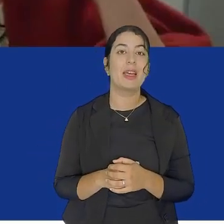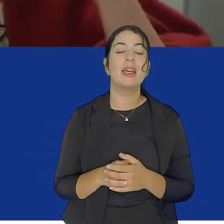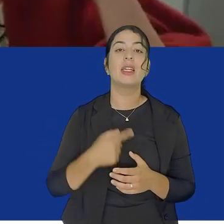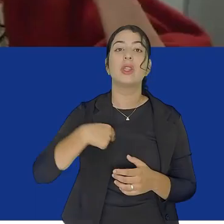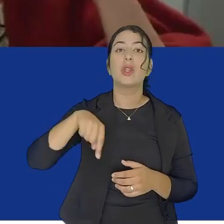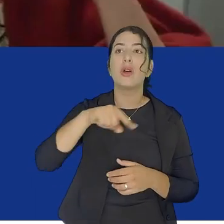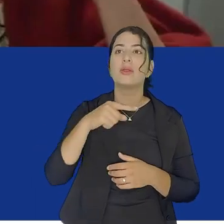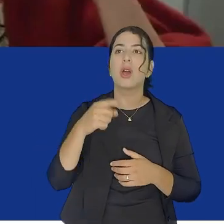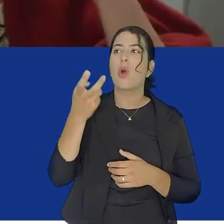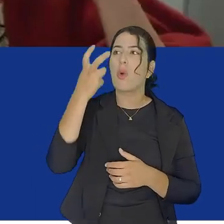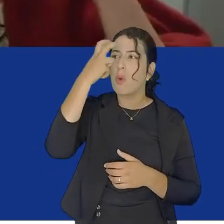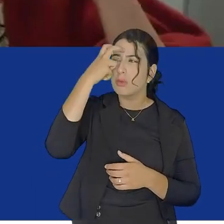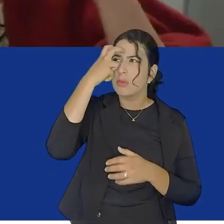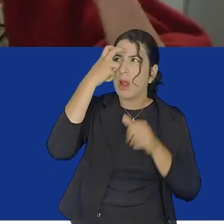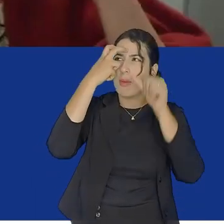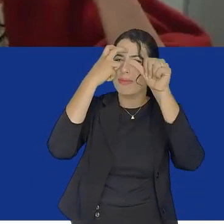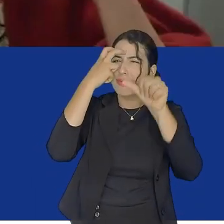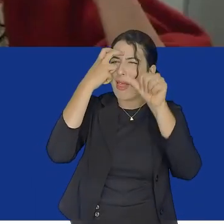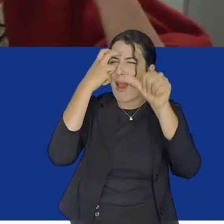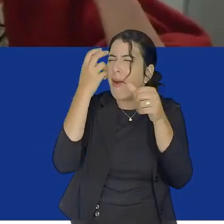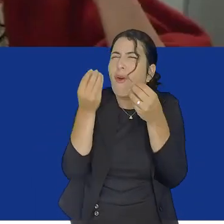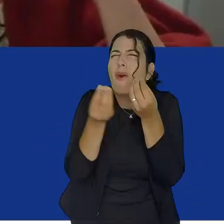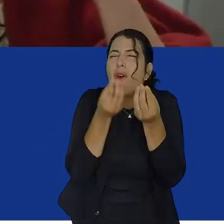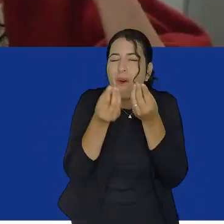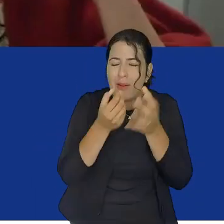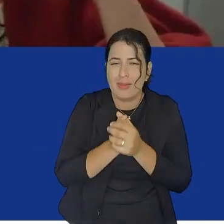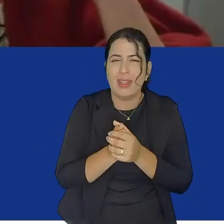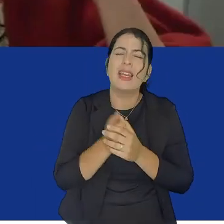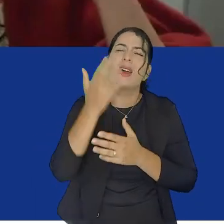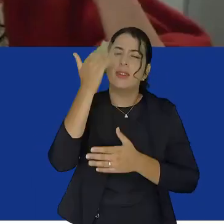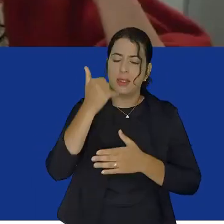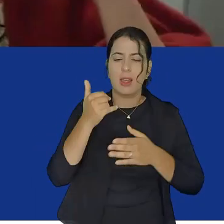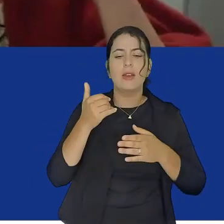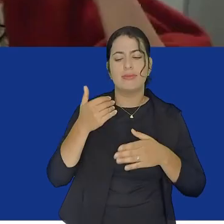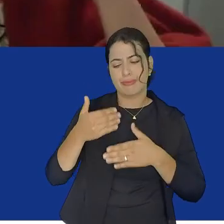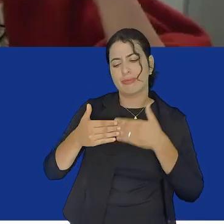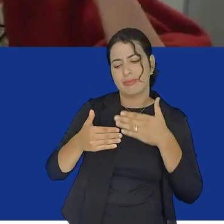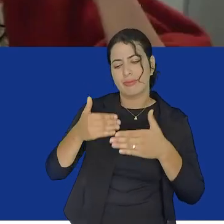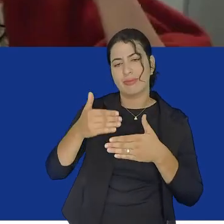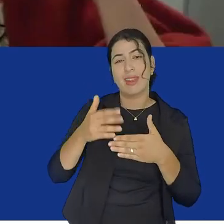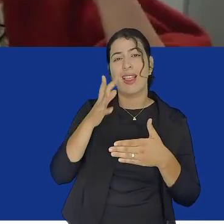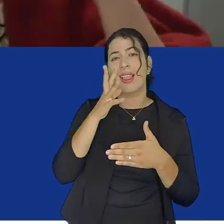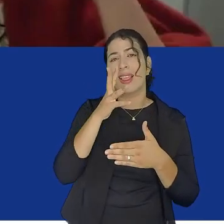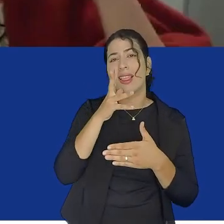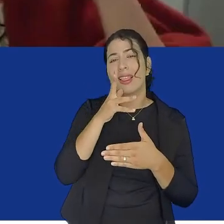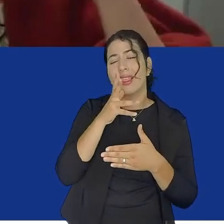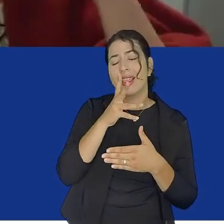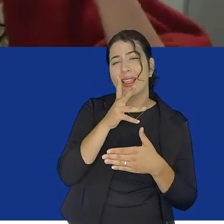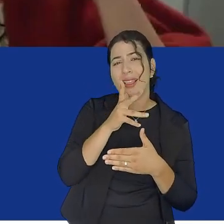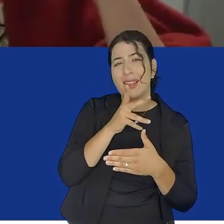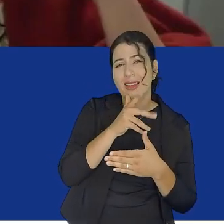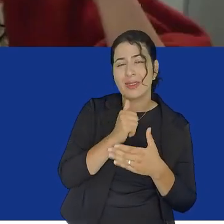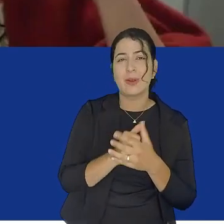muda a cultura? Porque eu sei que é um processo, né? Que é um processo lento, mas ao mesmo tempo eu sei que a gente tem algumas chaves e algumas coisas que às vezes a